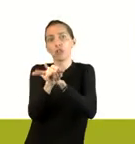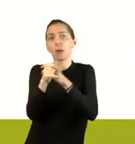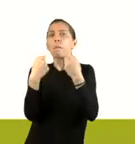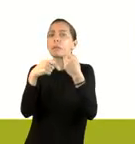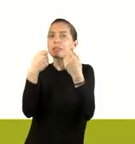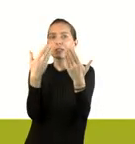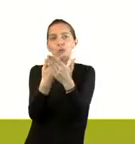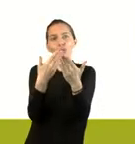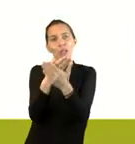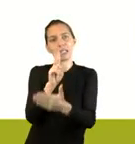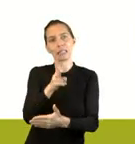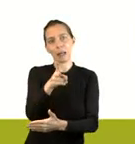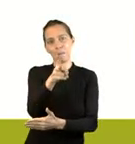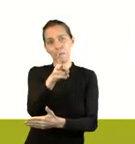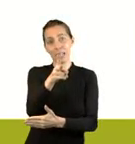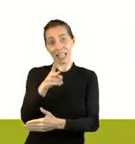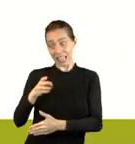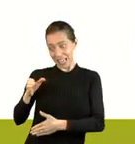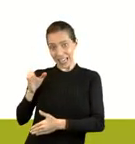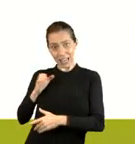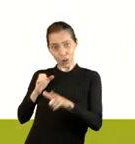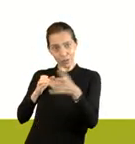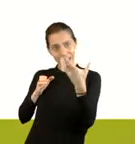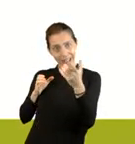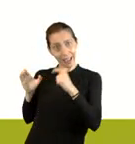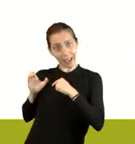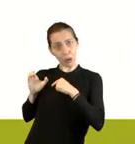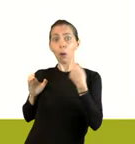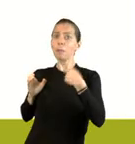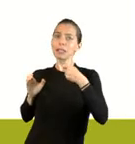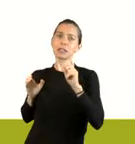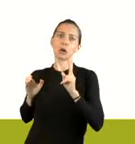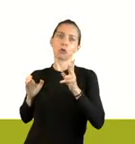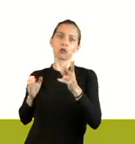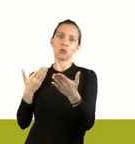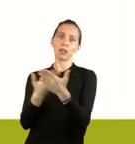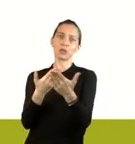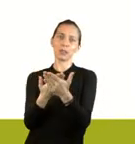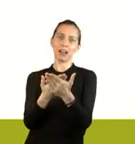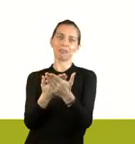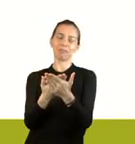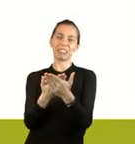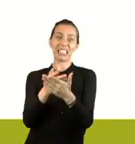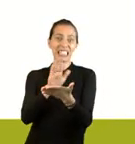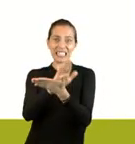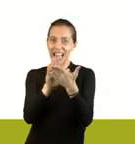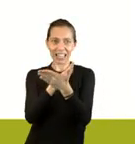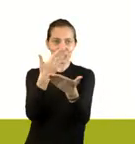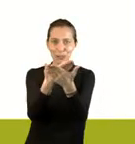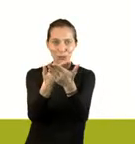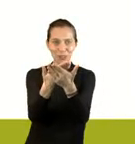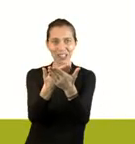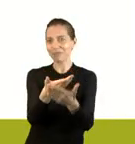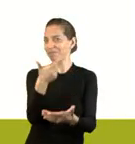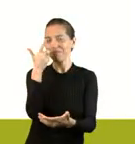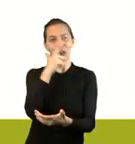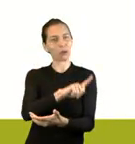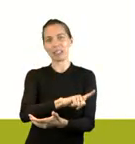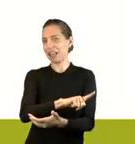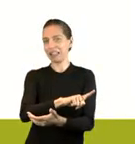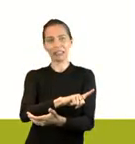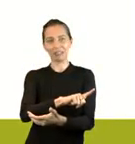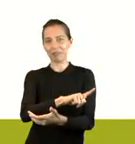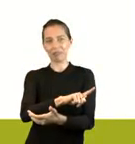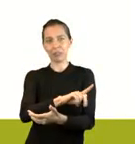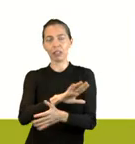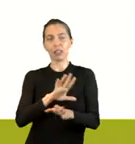Então, a riqueza ela requer estudo, assim como tudo. Nada na vida é alcançado só com o primeiro esforço e por